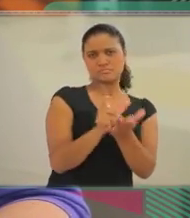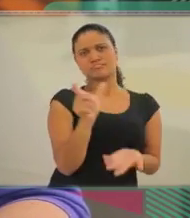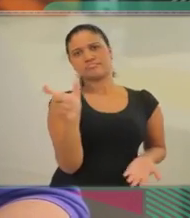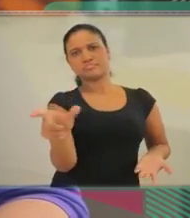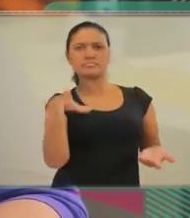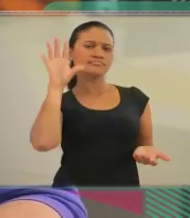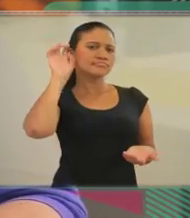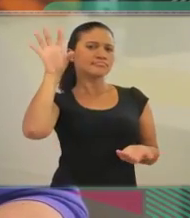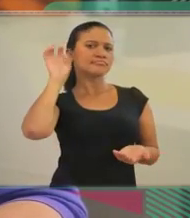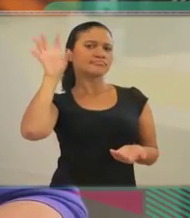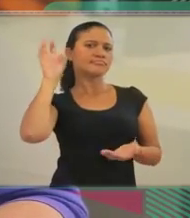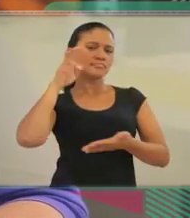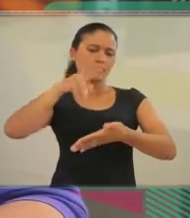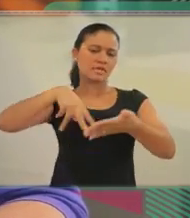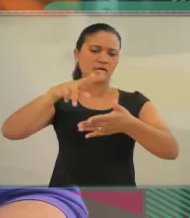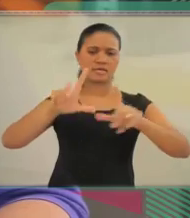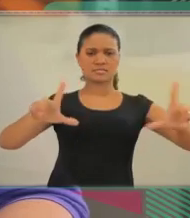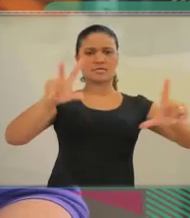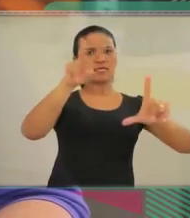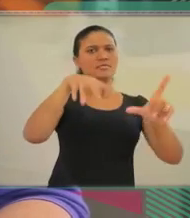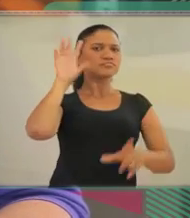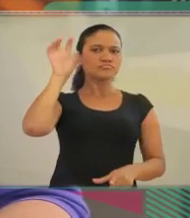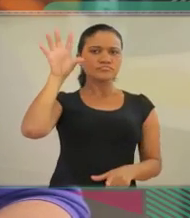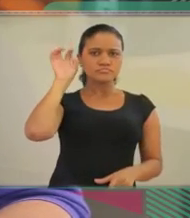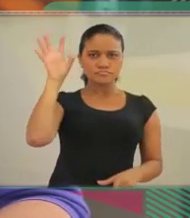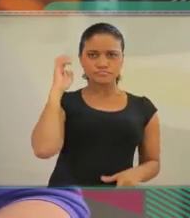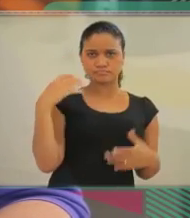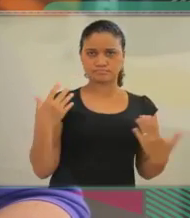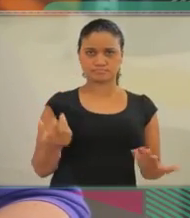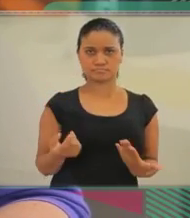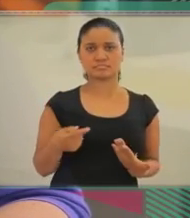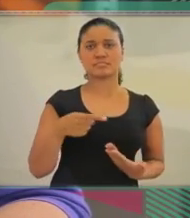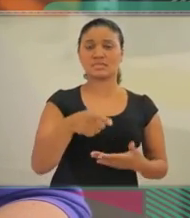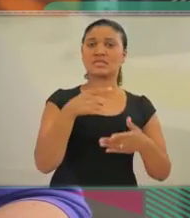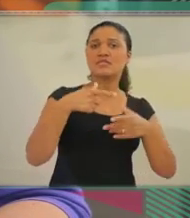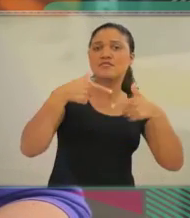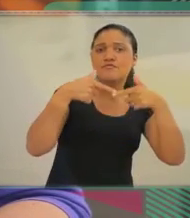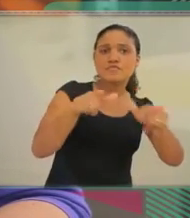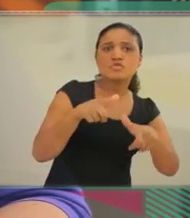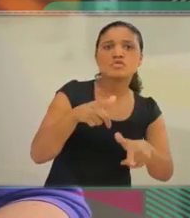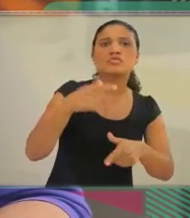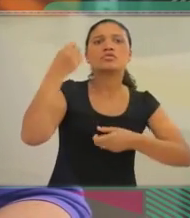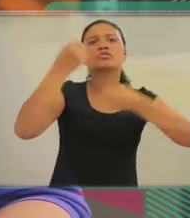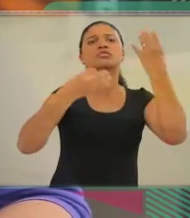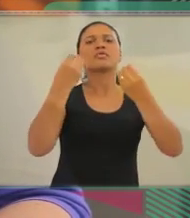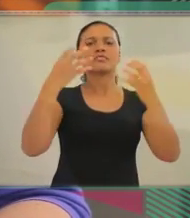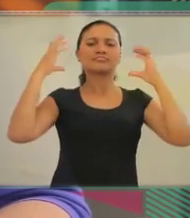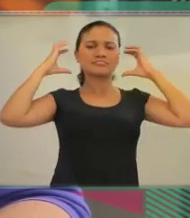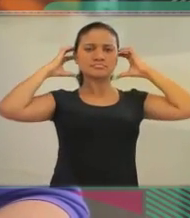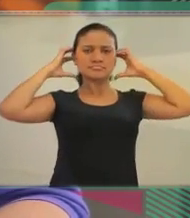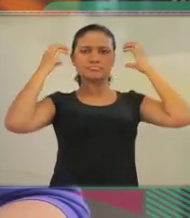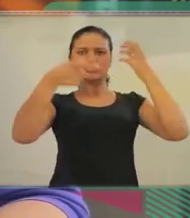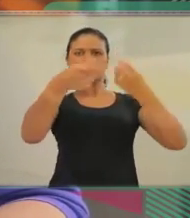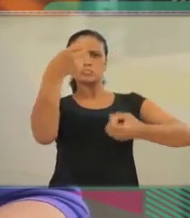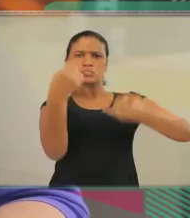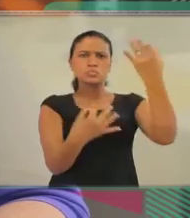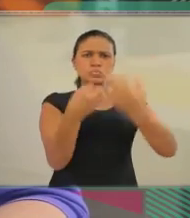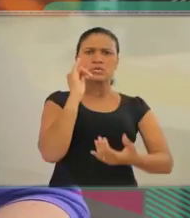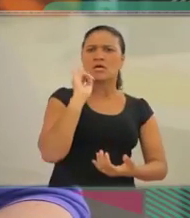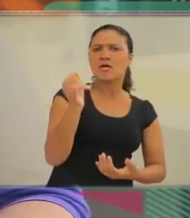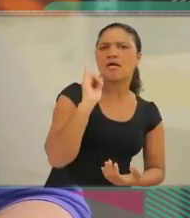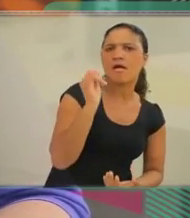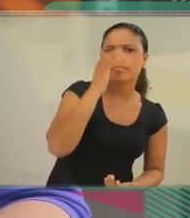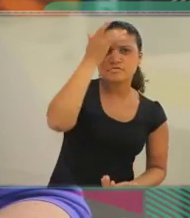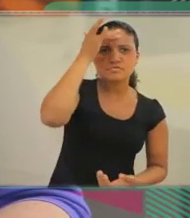pode passar para o audiolivro e também para a leitura na tela. Então isso é um grande avanço. E o vídeo